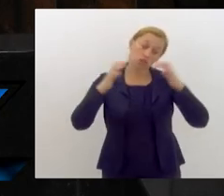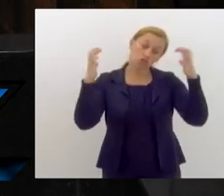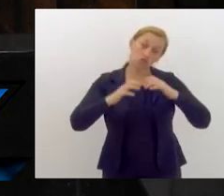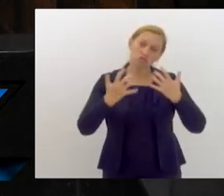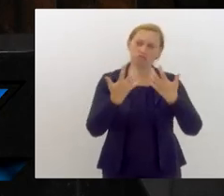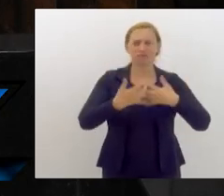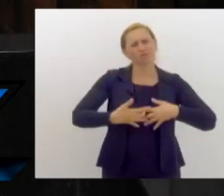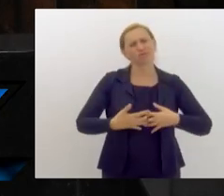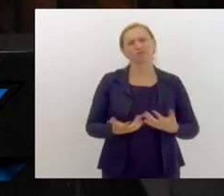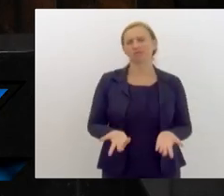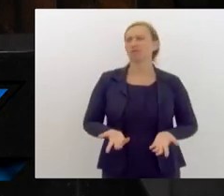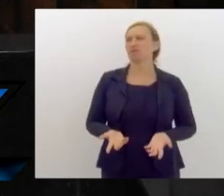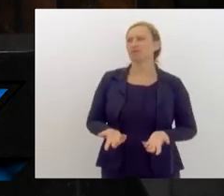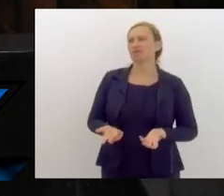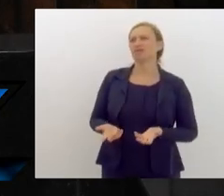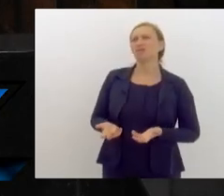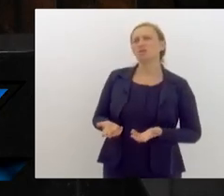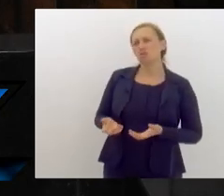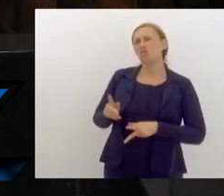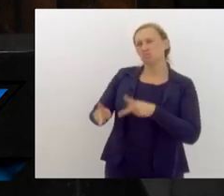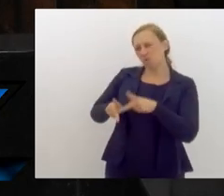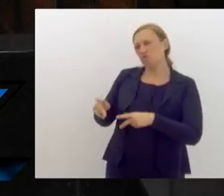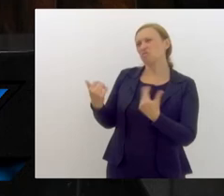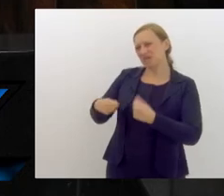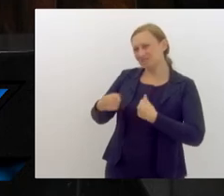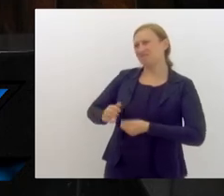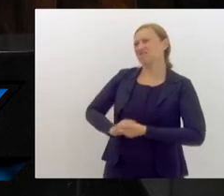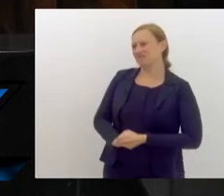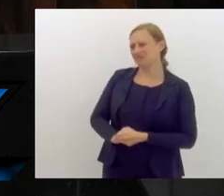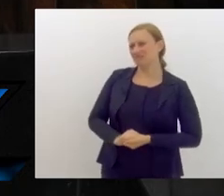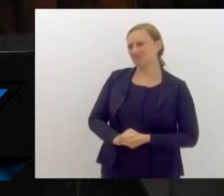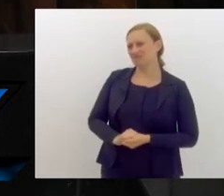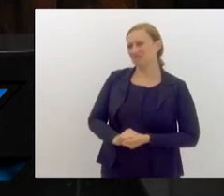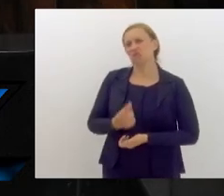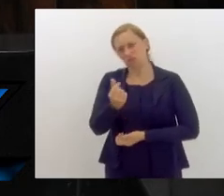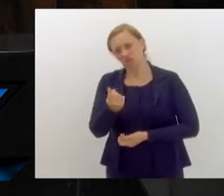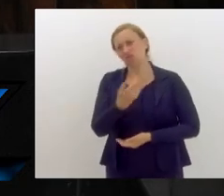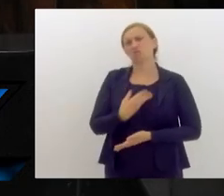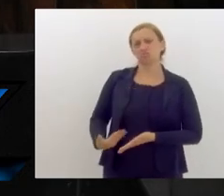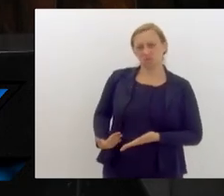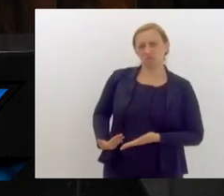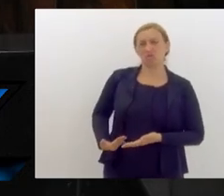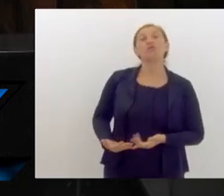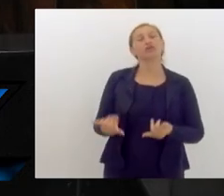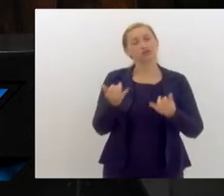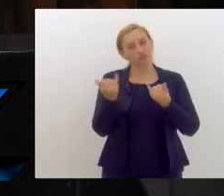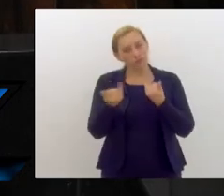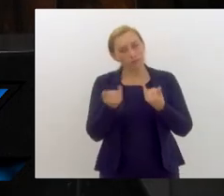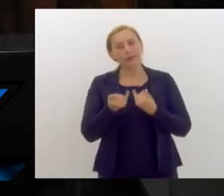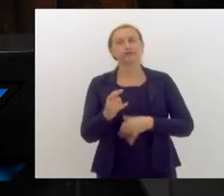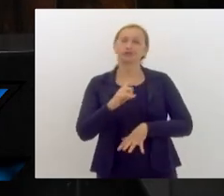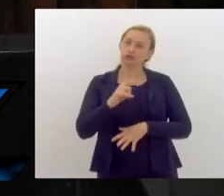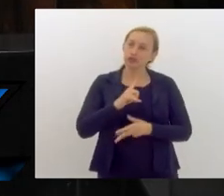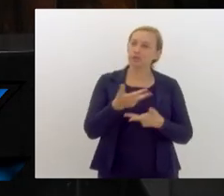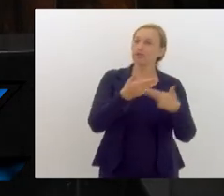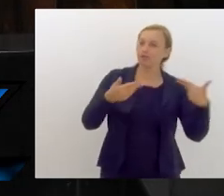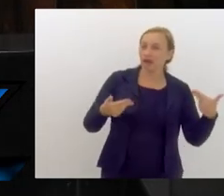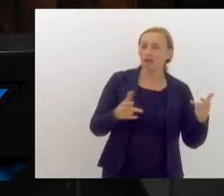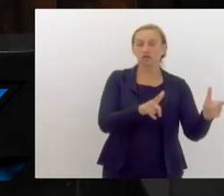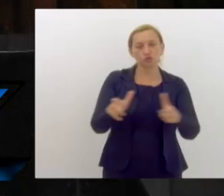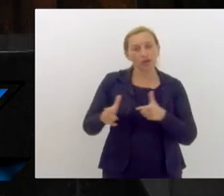será que é isso que a população precisa um dinheiro público e nós temos informação até porque nós conhecemos a gente em todas as